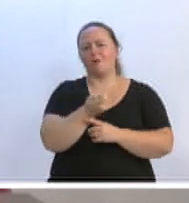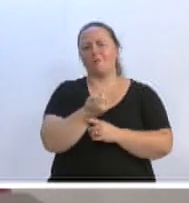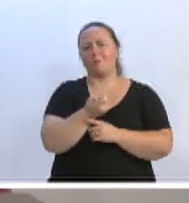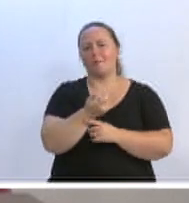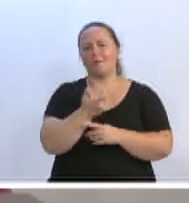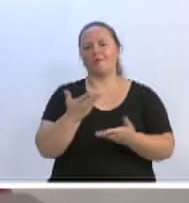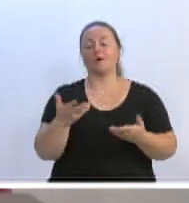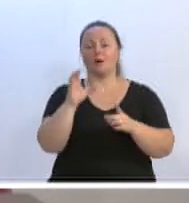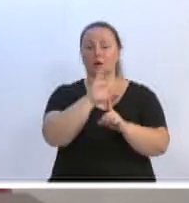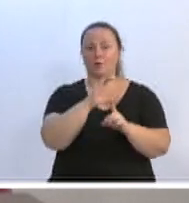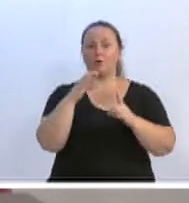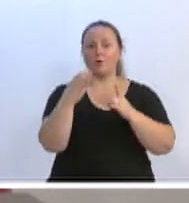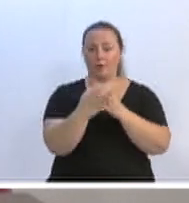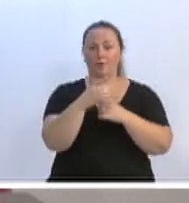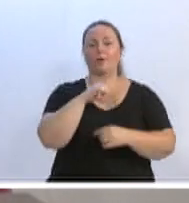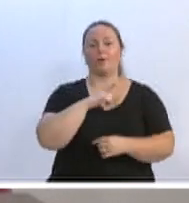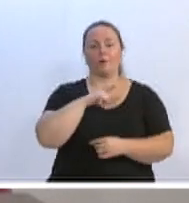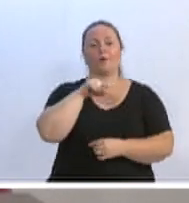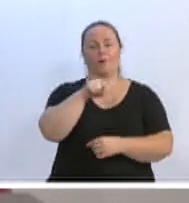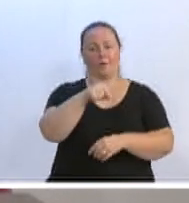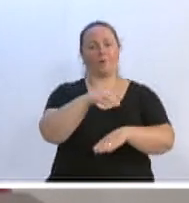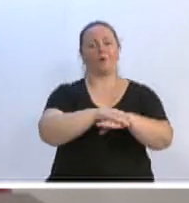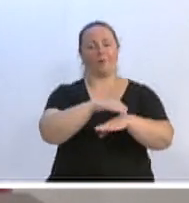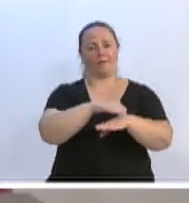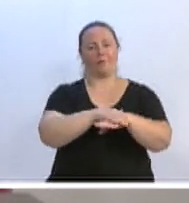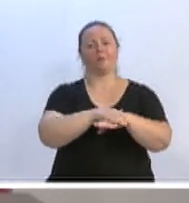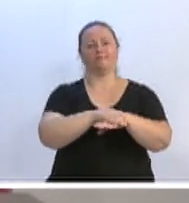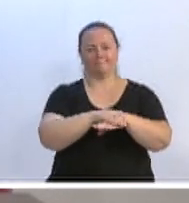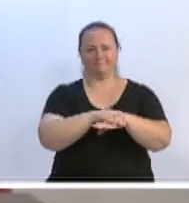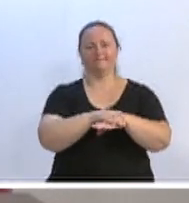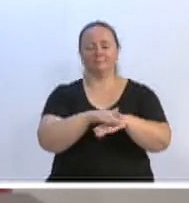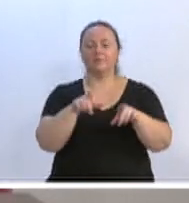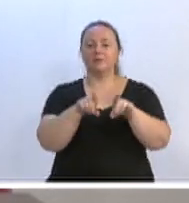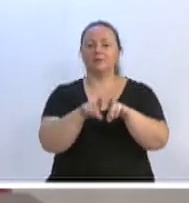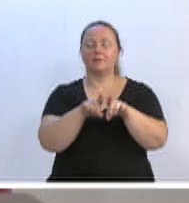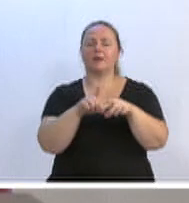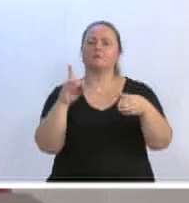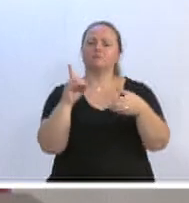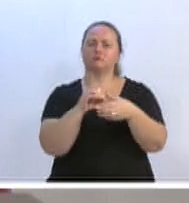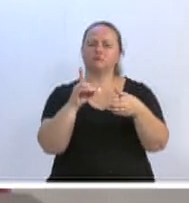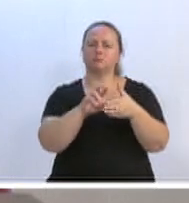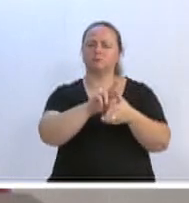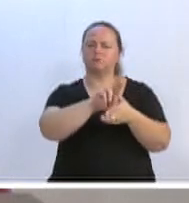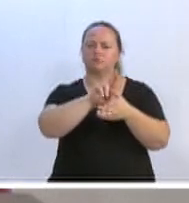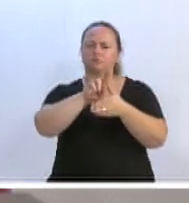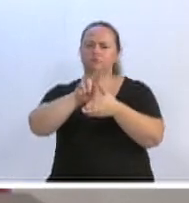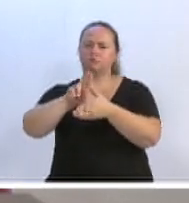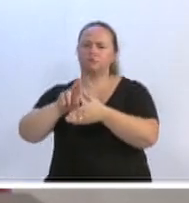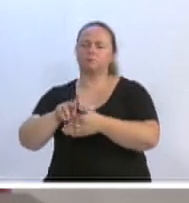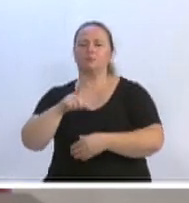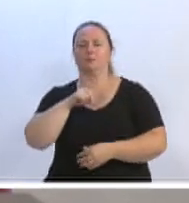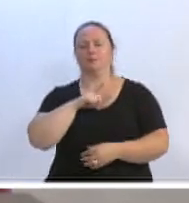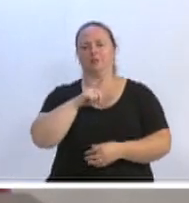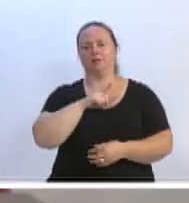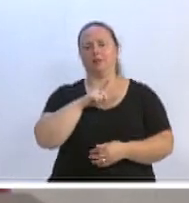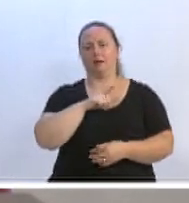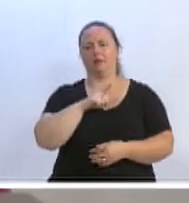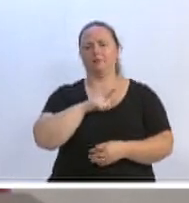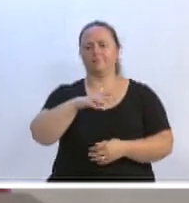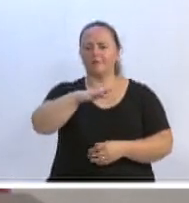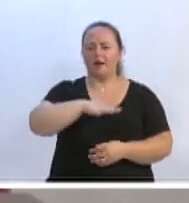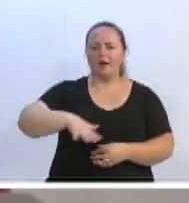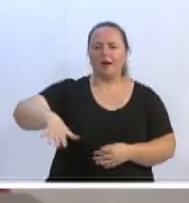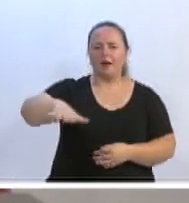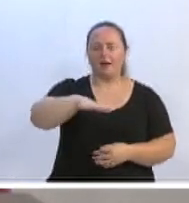Cultos são ali realizados, além de atendimentos diversos que são prestados nas áreas